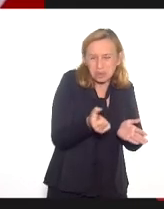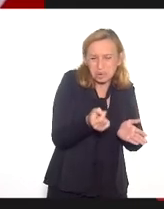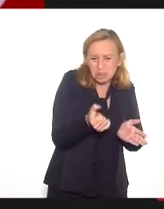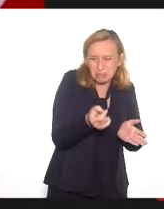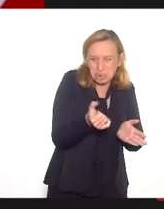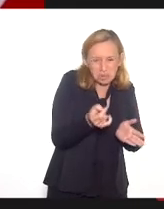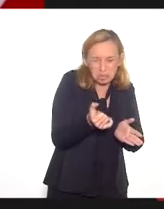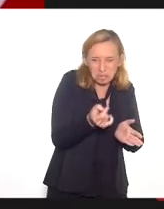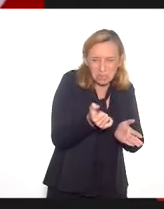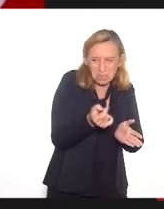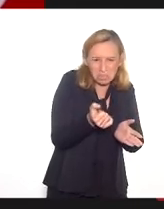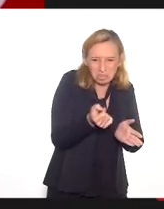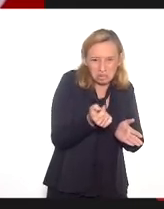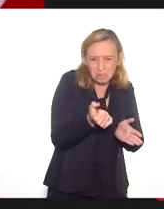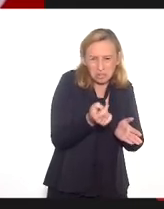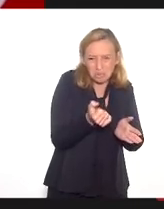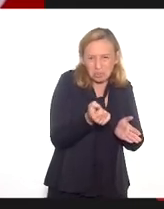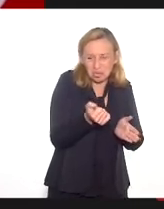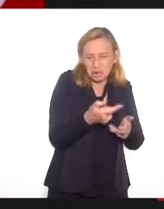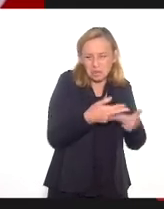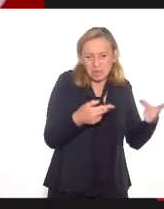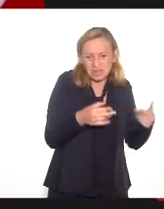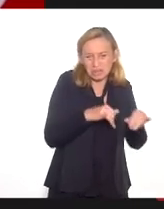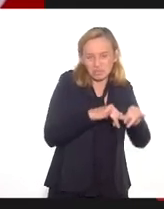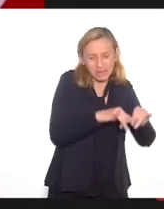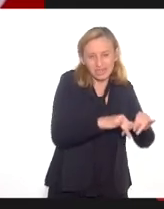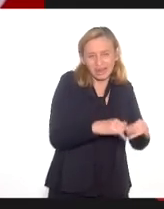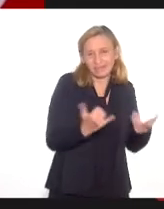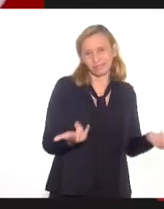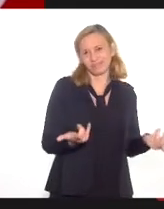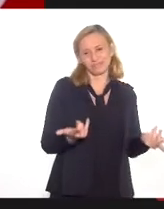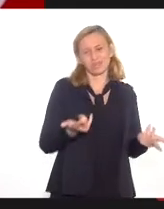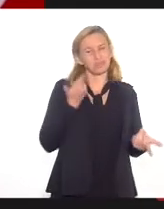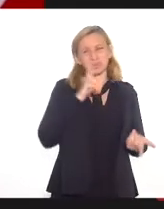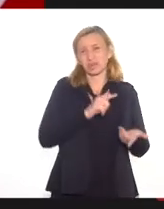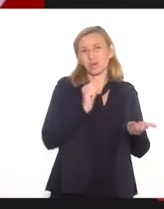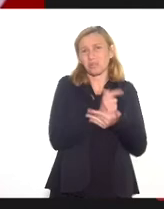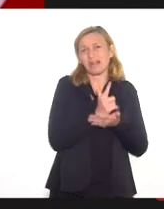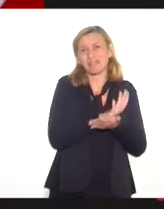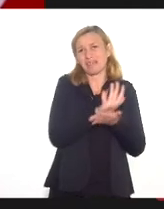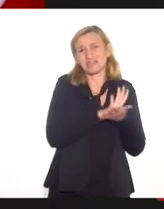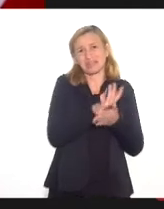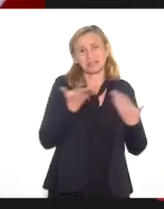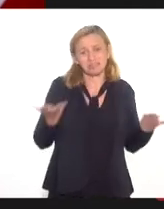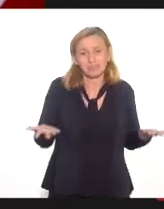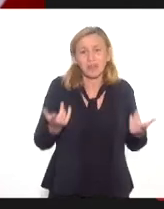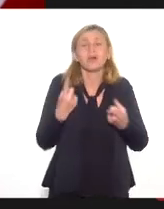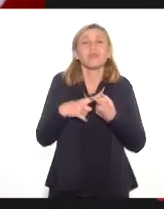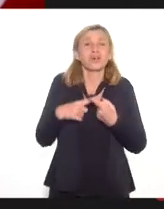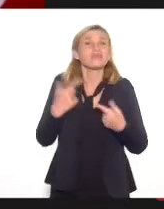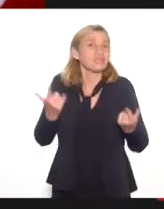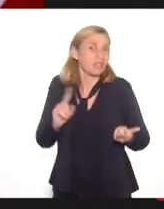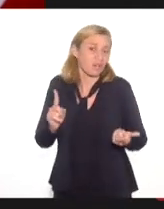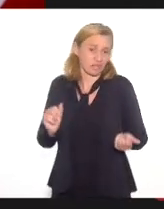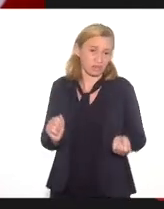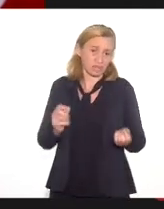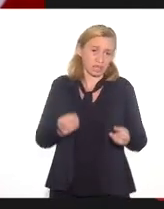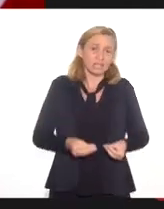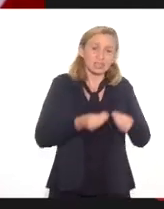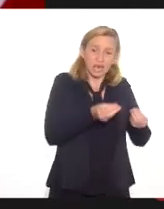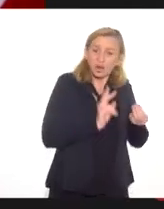e você chega num supermercado é mais irrisório ainda do que você consegue comprar com esse cartão por que não né dar